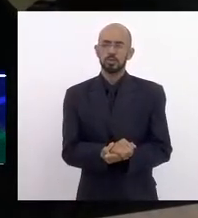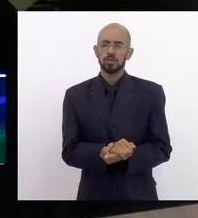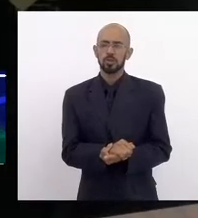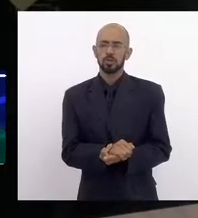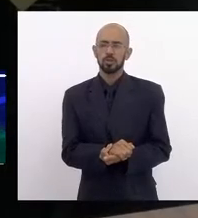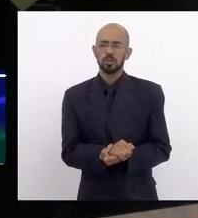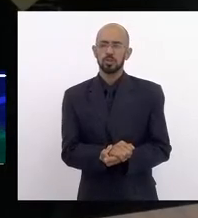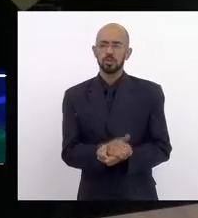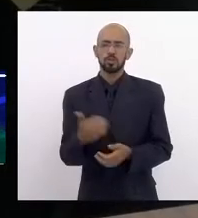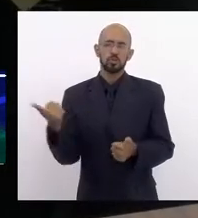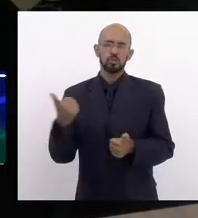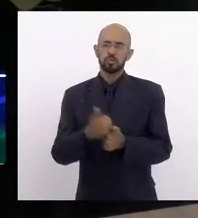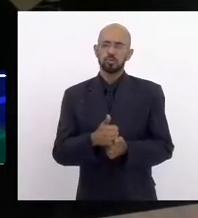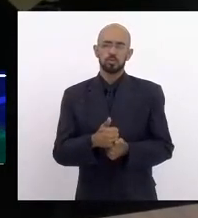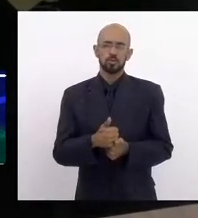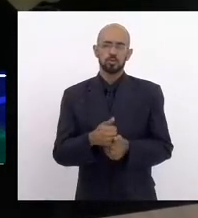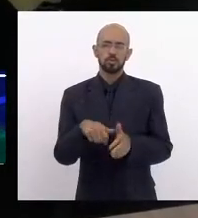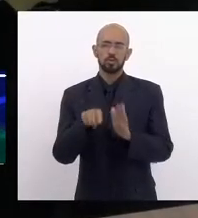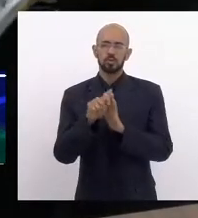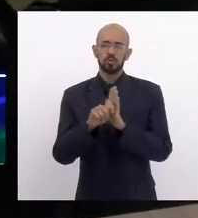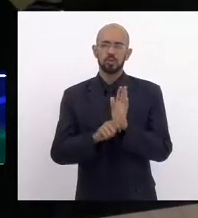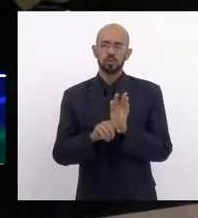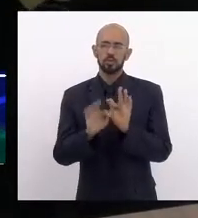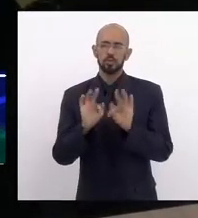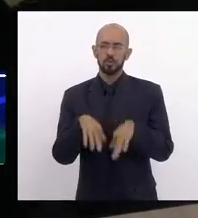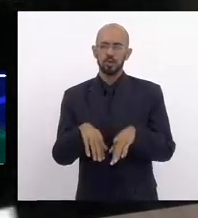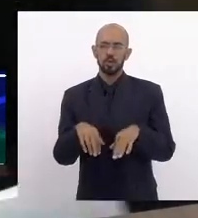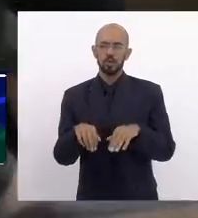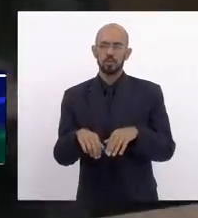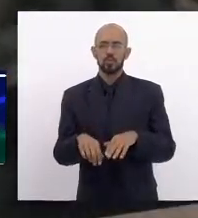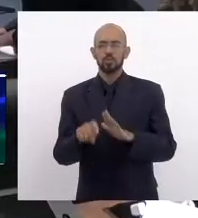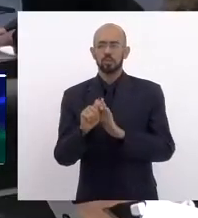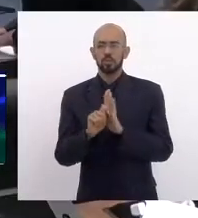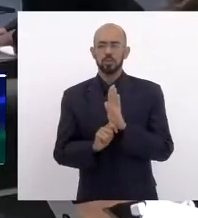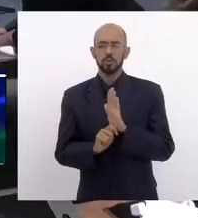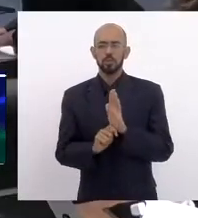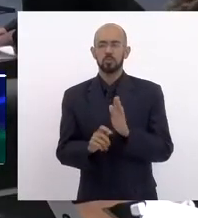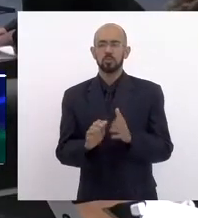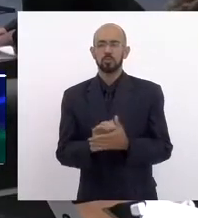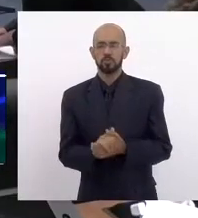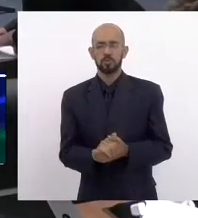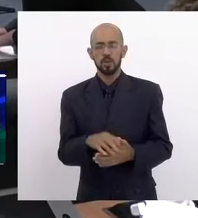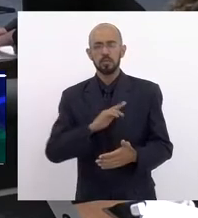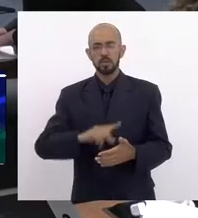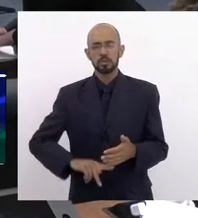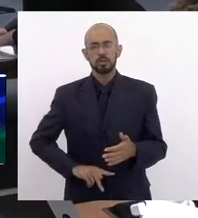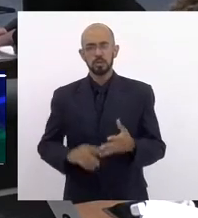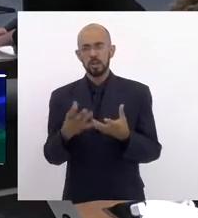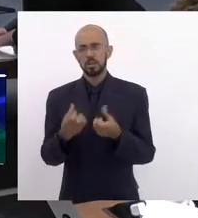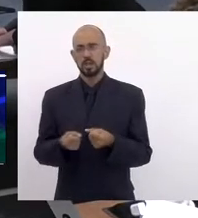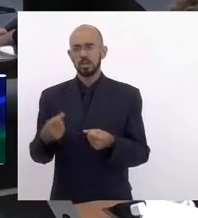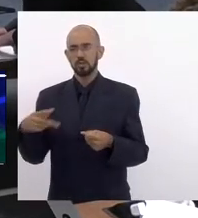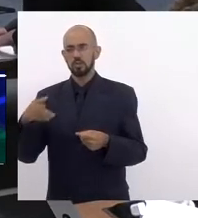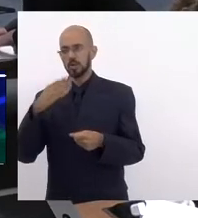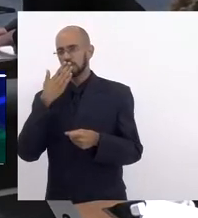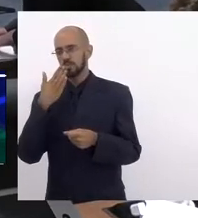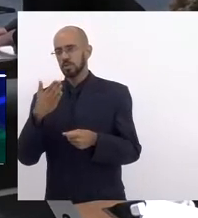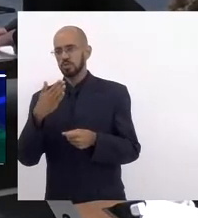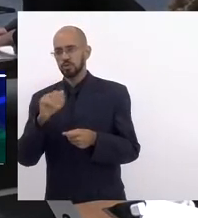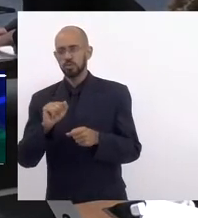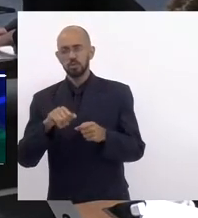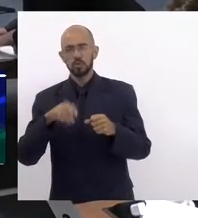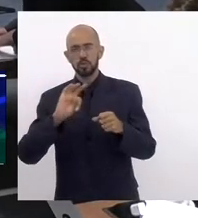optando por substitutivo e pedindo forma final de redação. A presidência defere o pedido de Vossa Excelência, com os